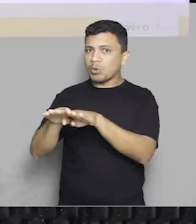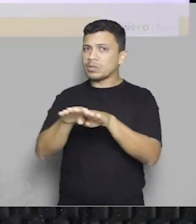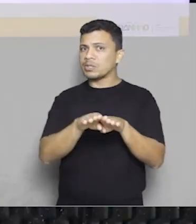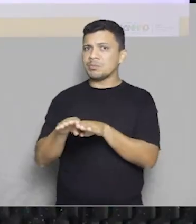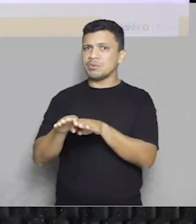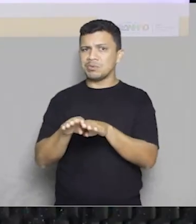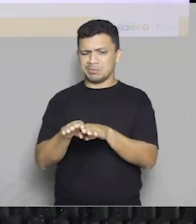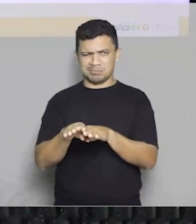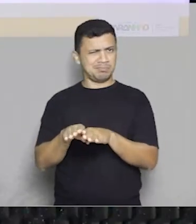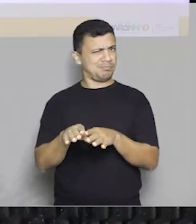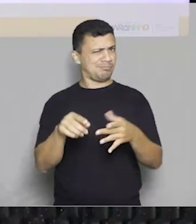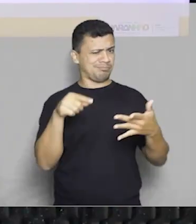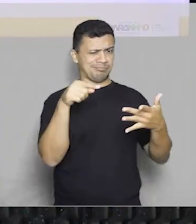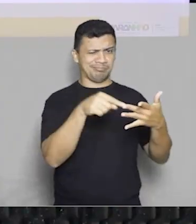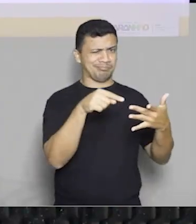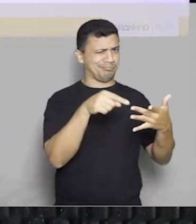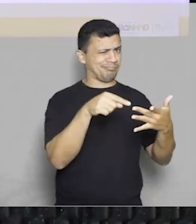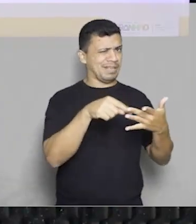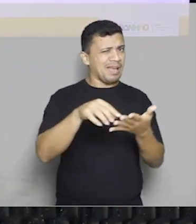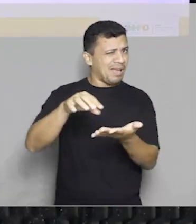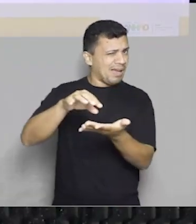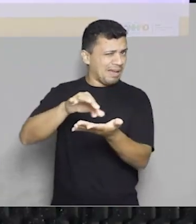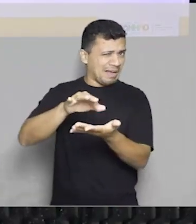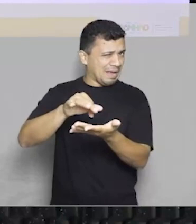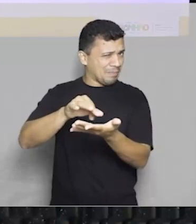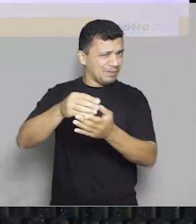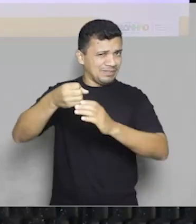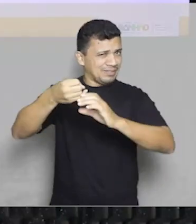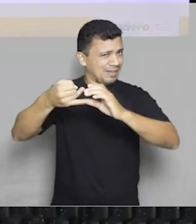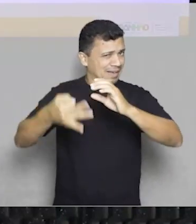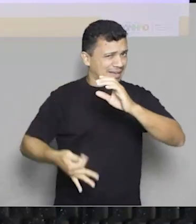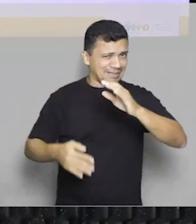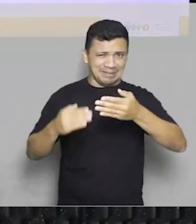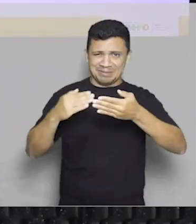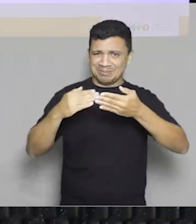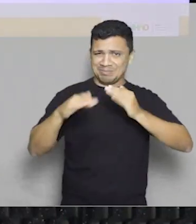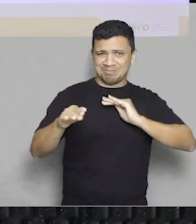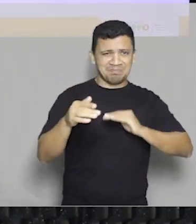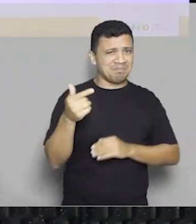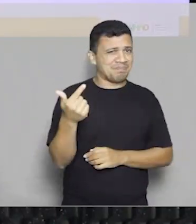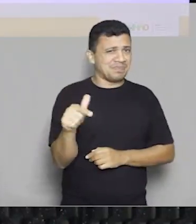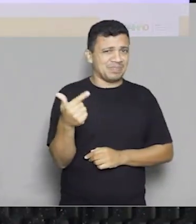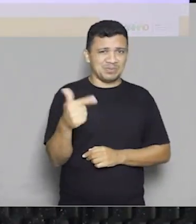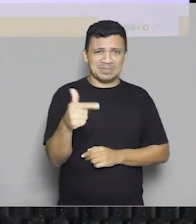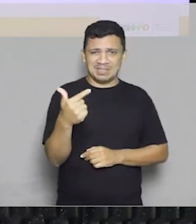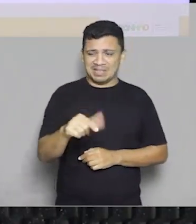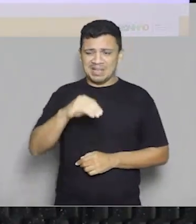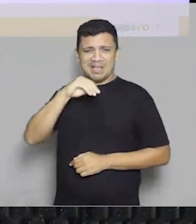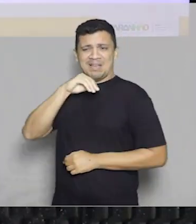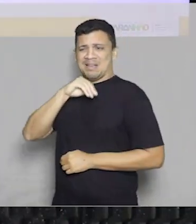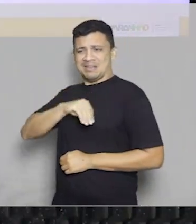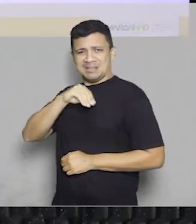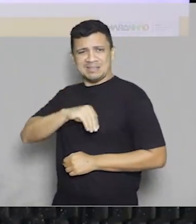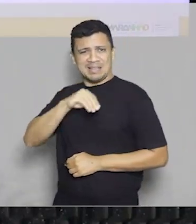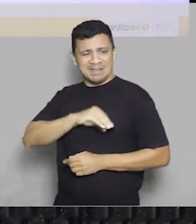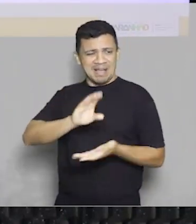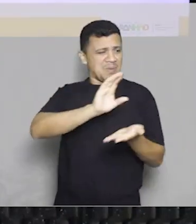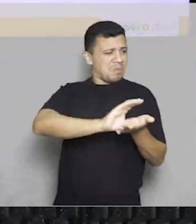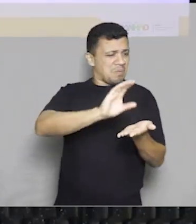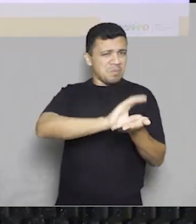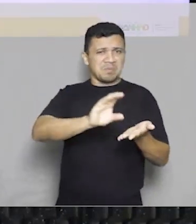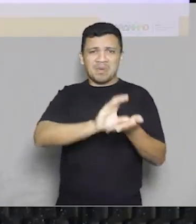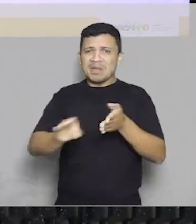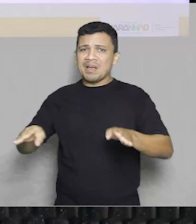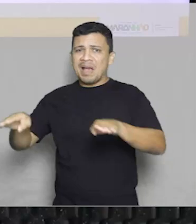está errado. No capitalismo nem é característica, nem existe isso. A ideia da distribuição igual ou equânime de